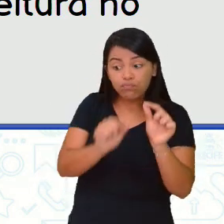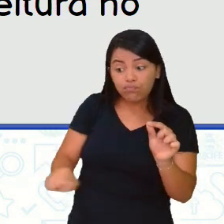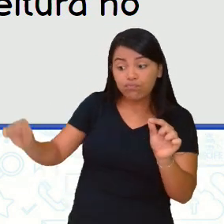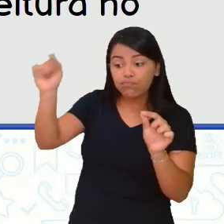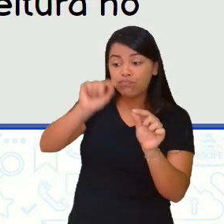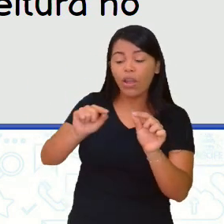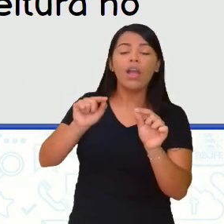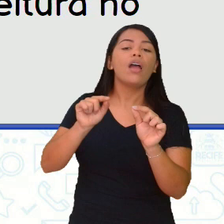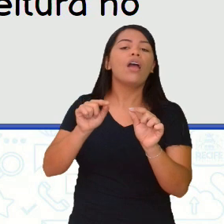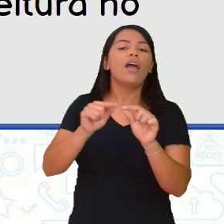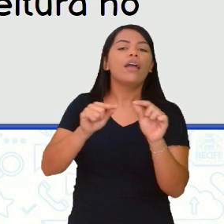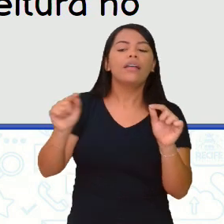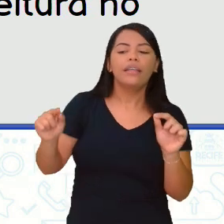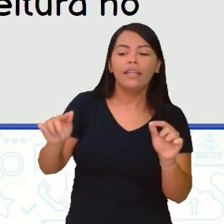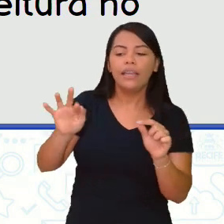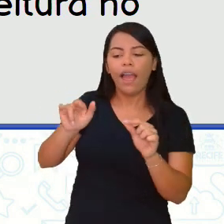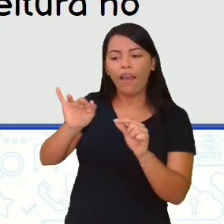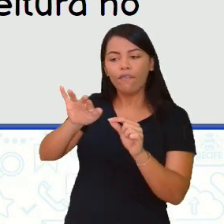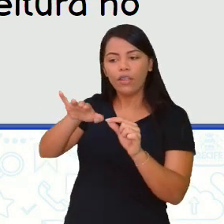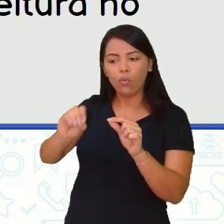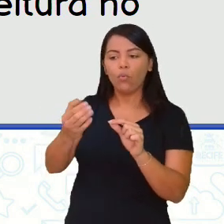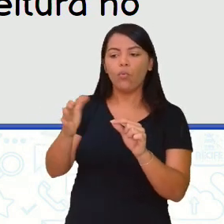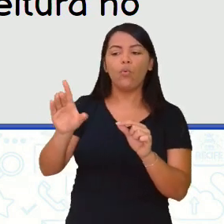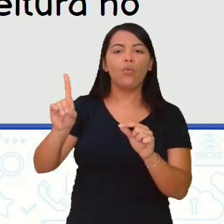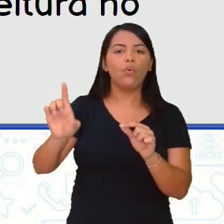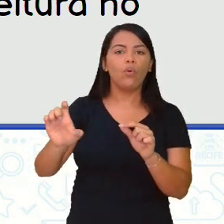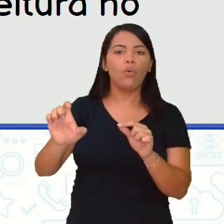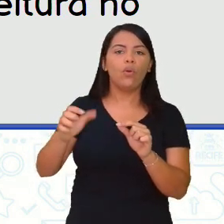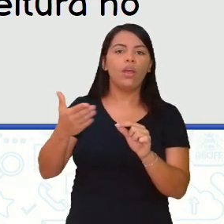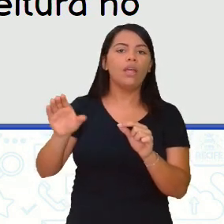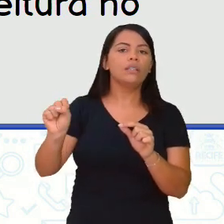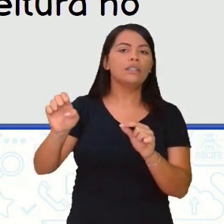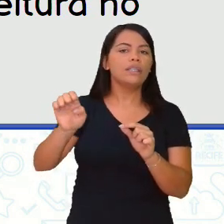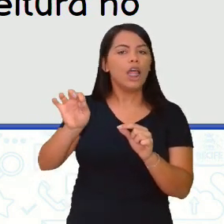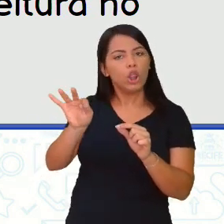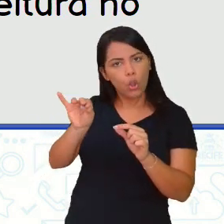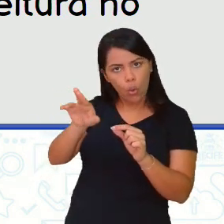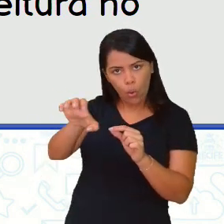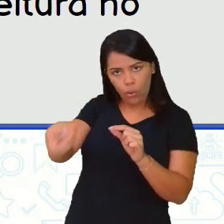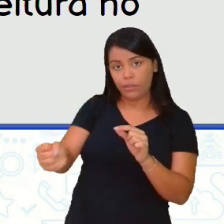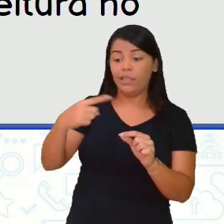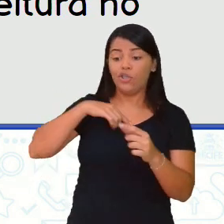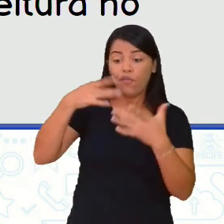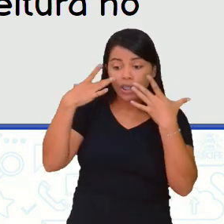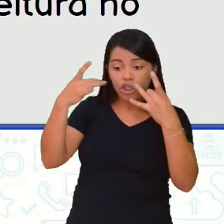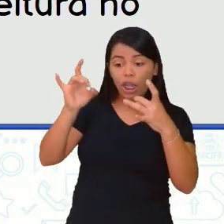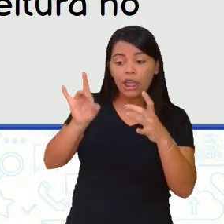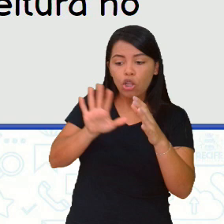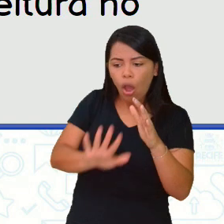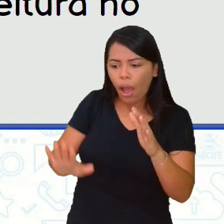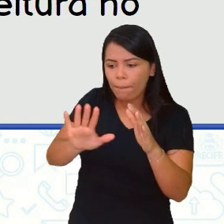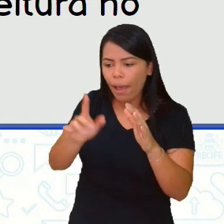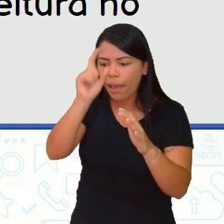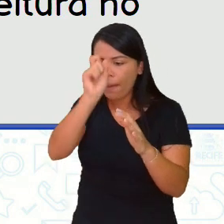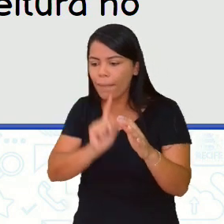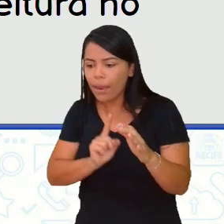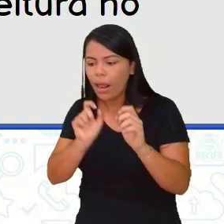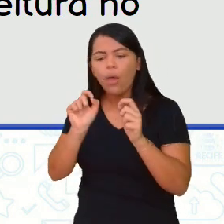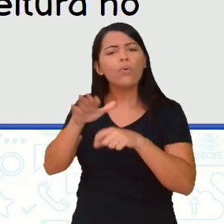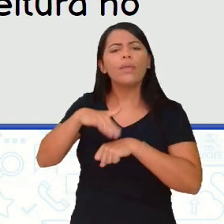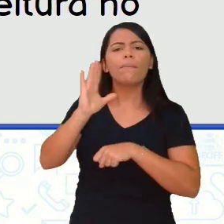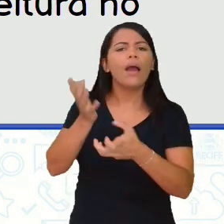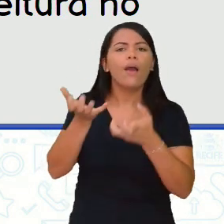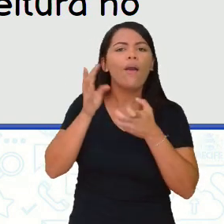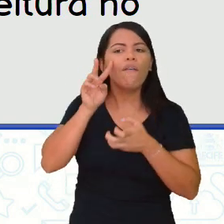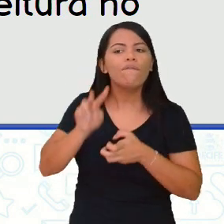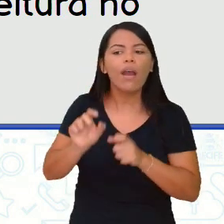já falei, e eu vou olhar apenas a parte amarela. Ora, e o que mais? O que eu quero